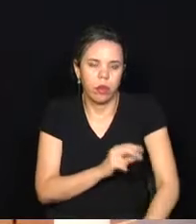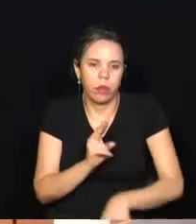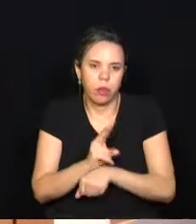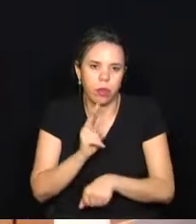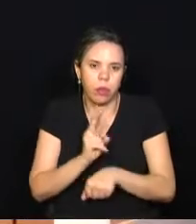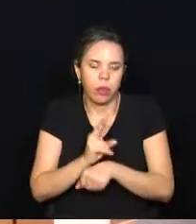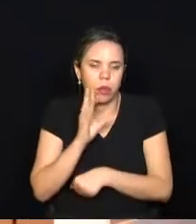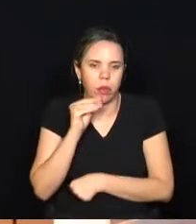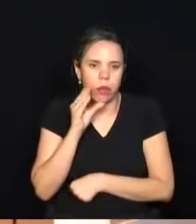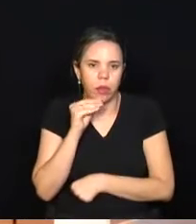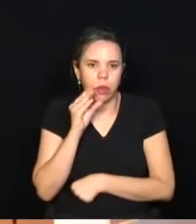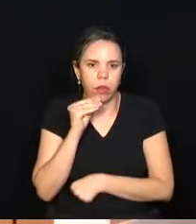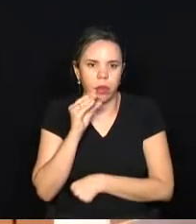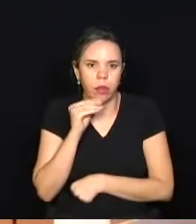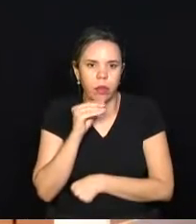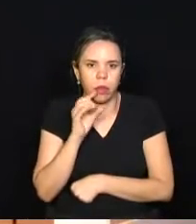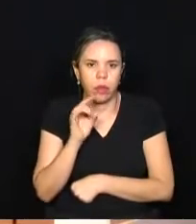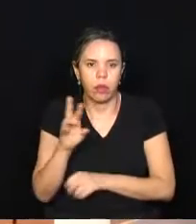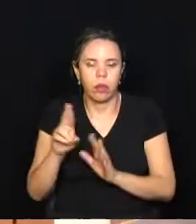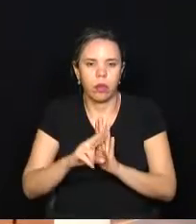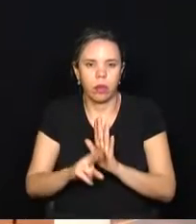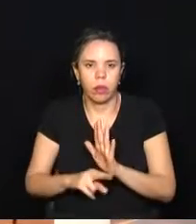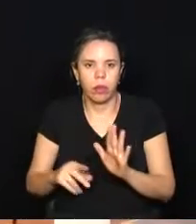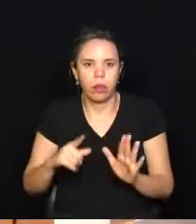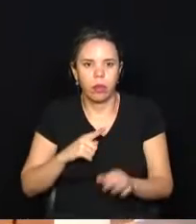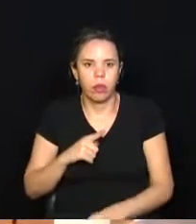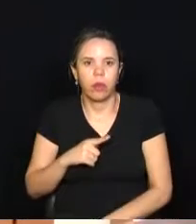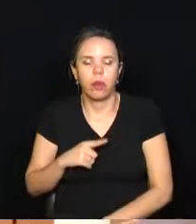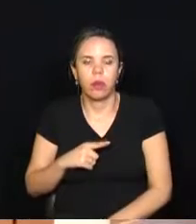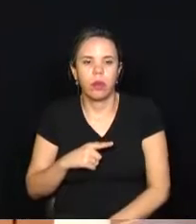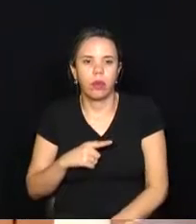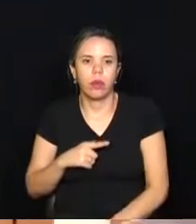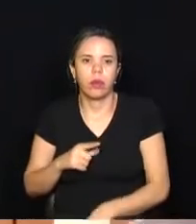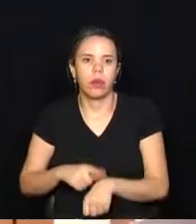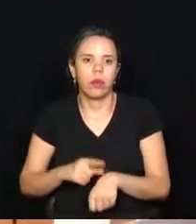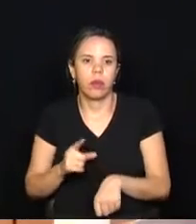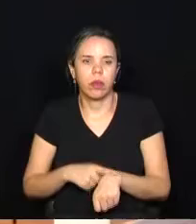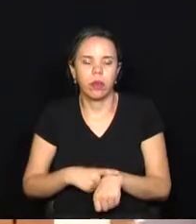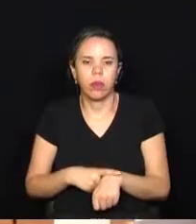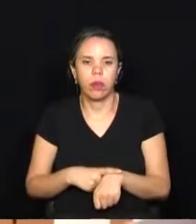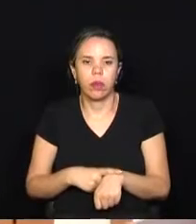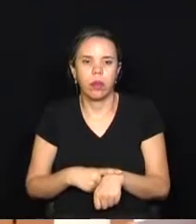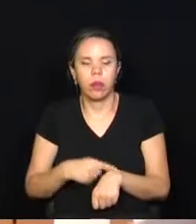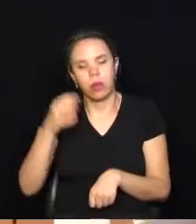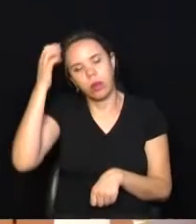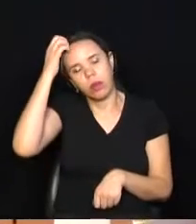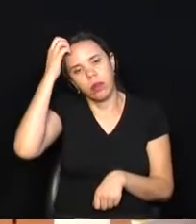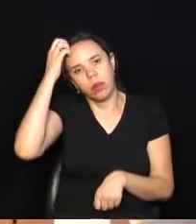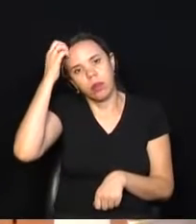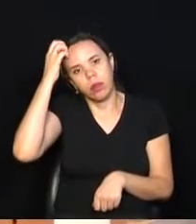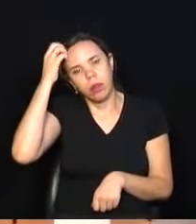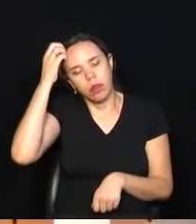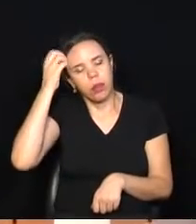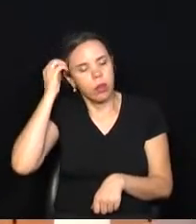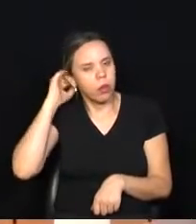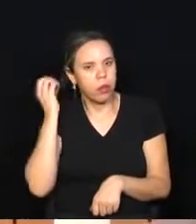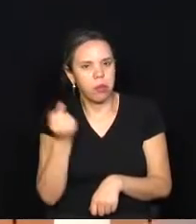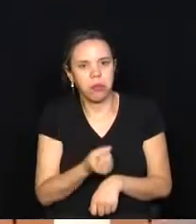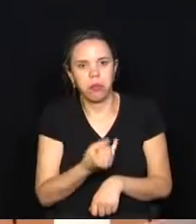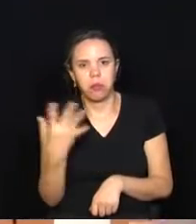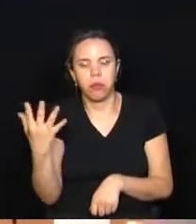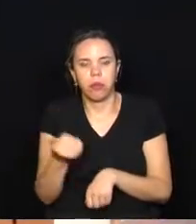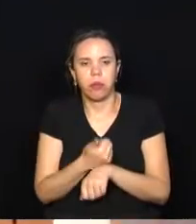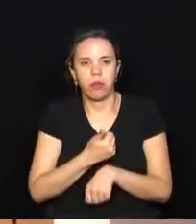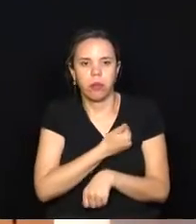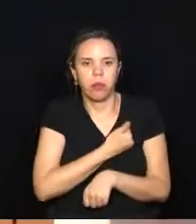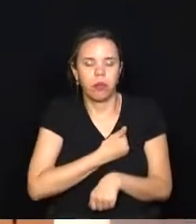cuidadores, né? Esses cuidadores só têm regras também, né? De horário, de número, né? Você tem números específicos